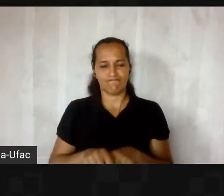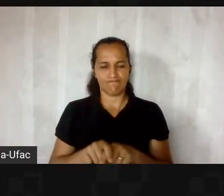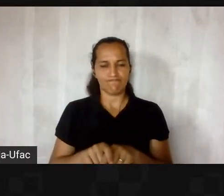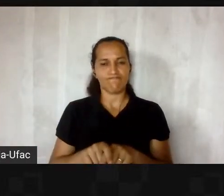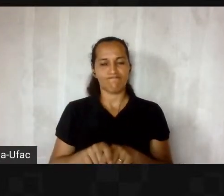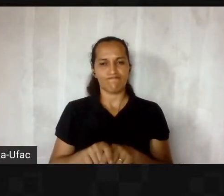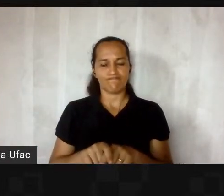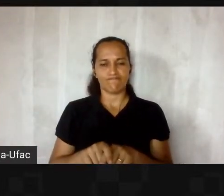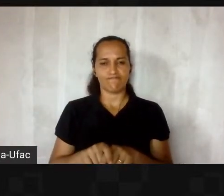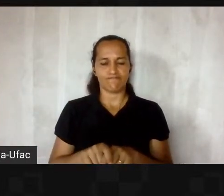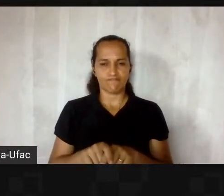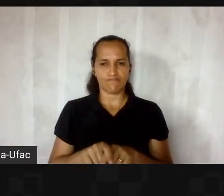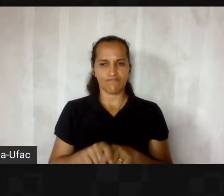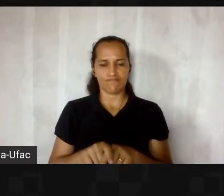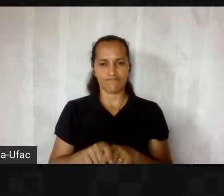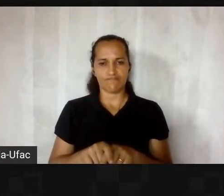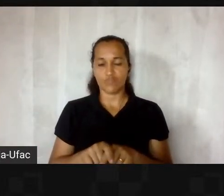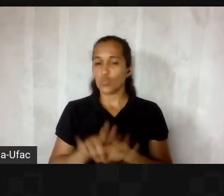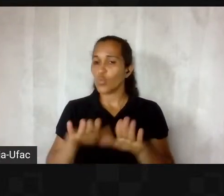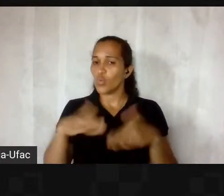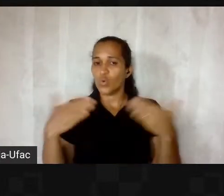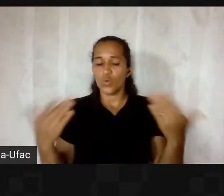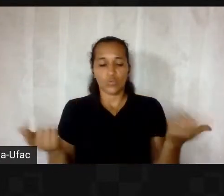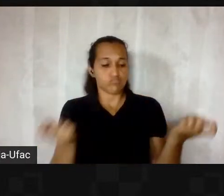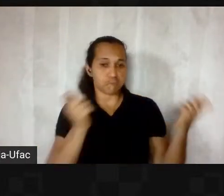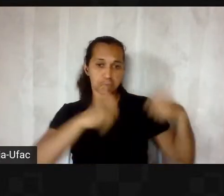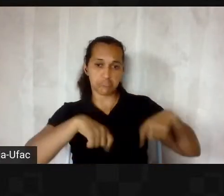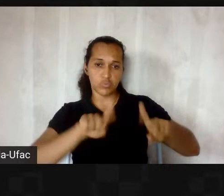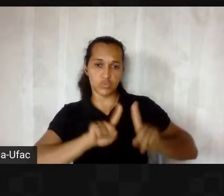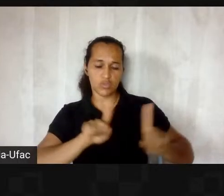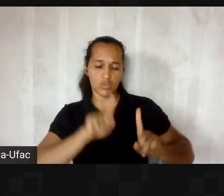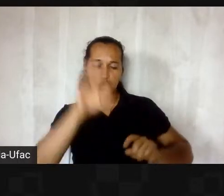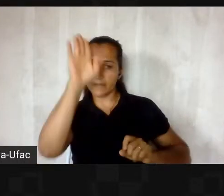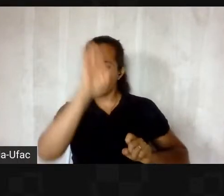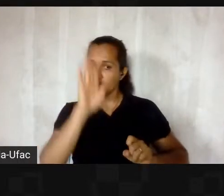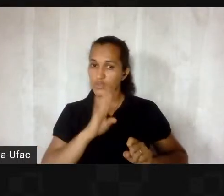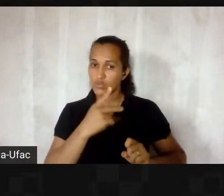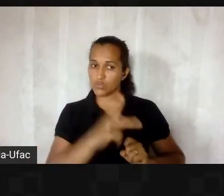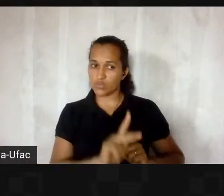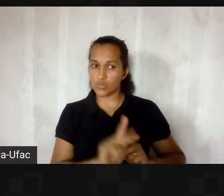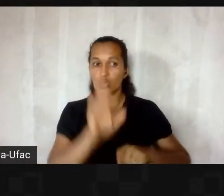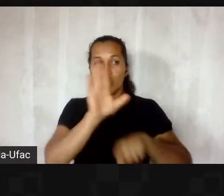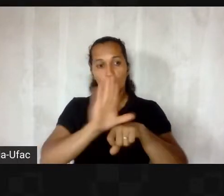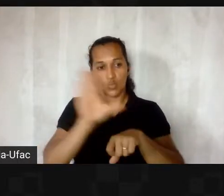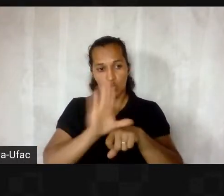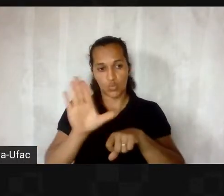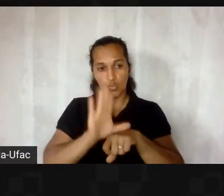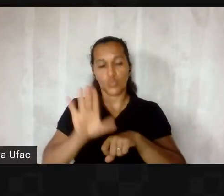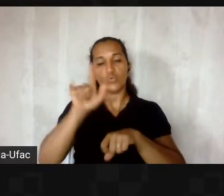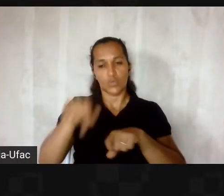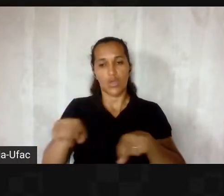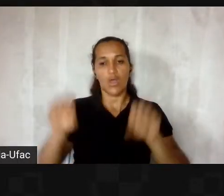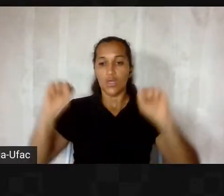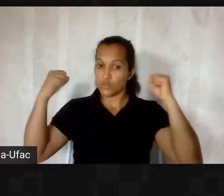Quando não havia possibilidade no Brasil, como ocorreu com o curso de educação física,